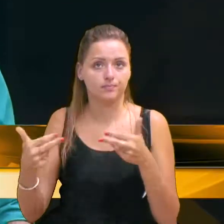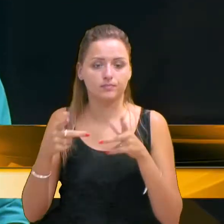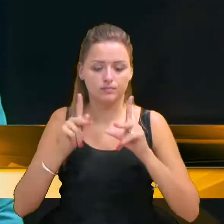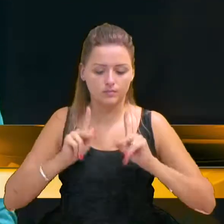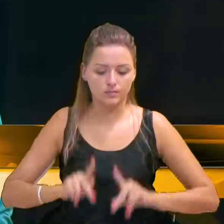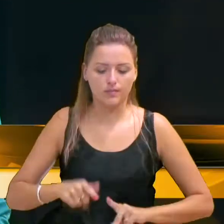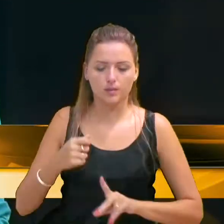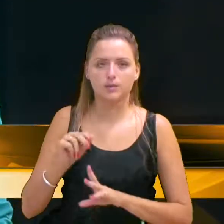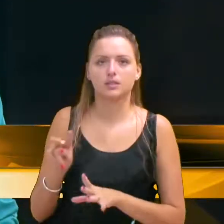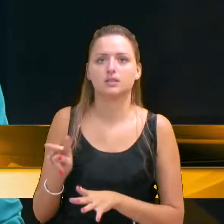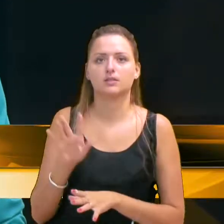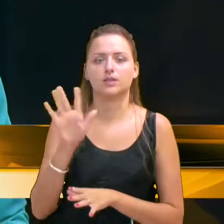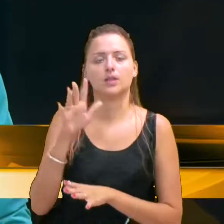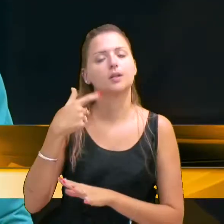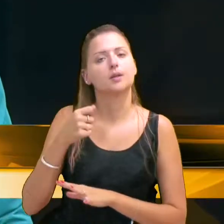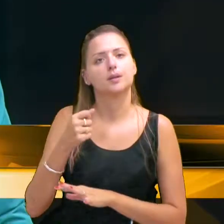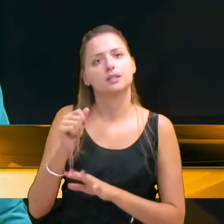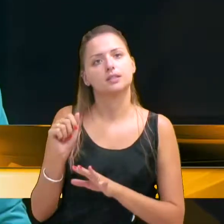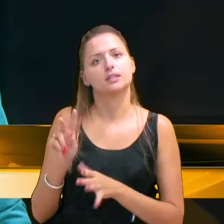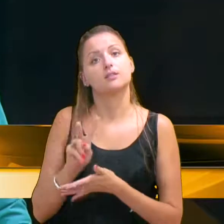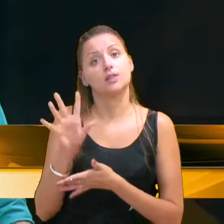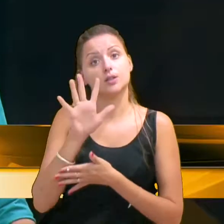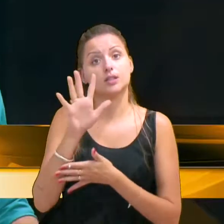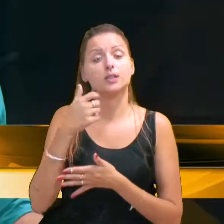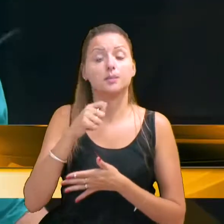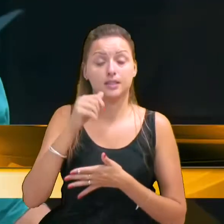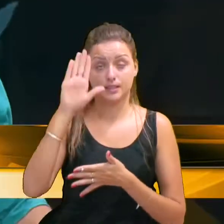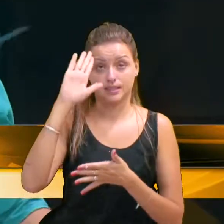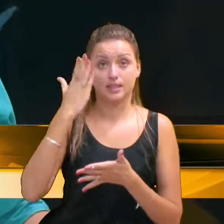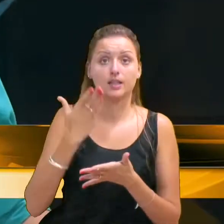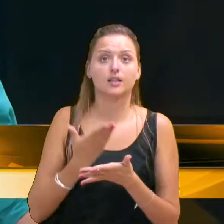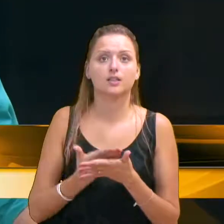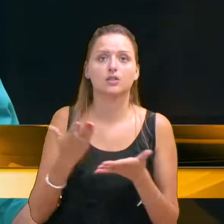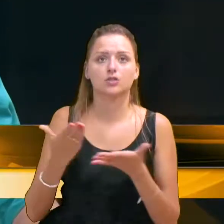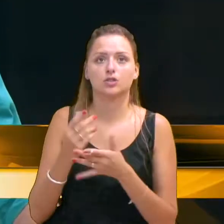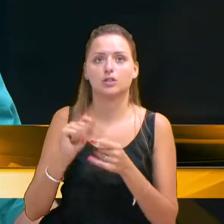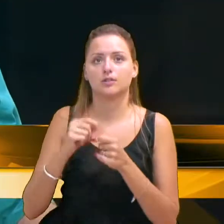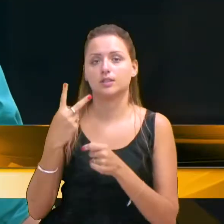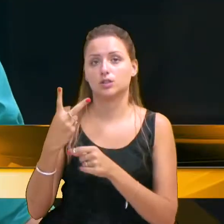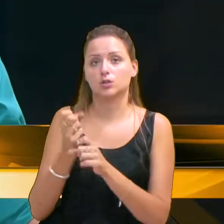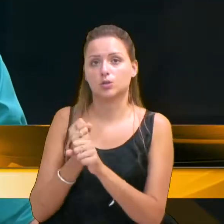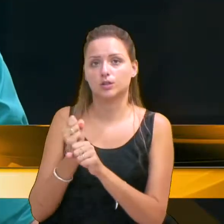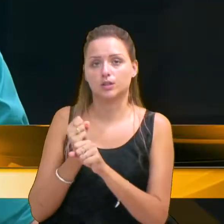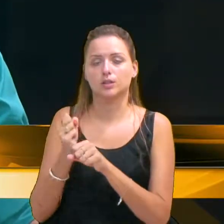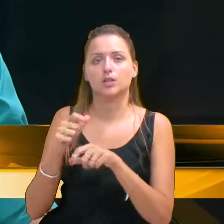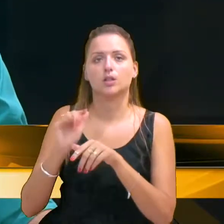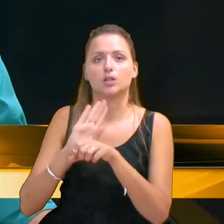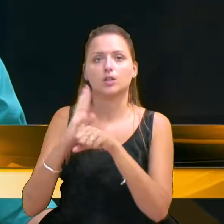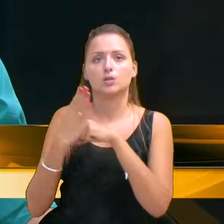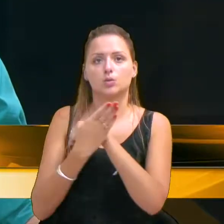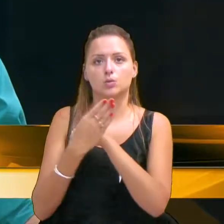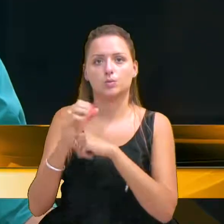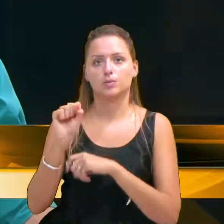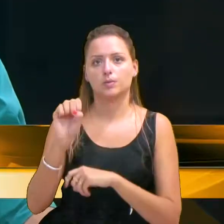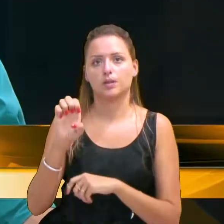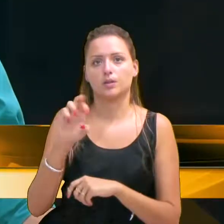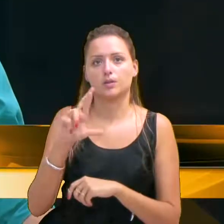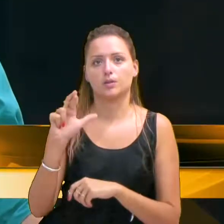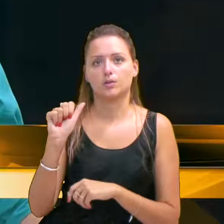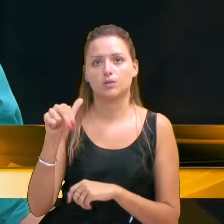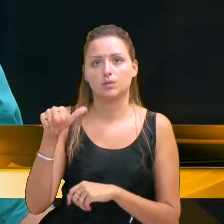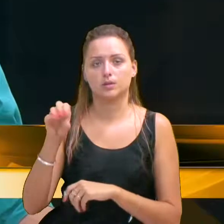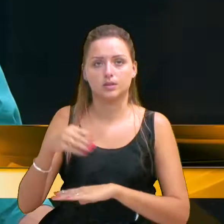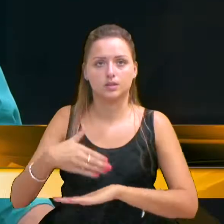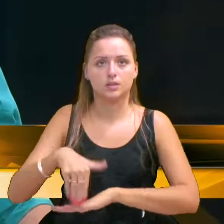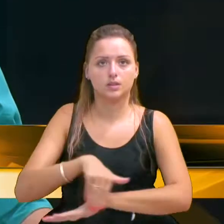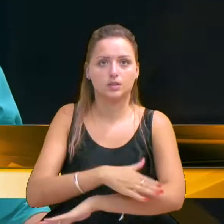têm que ser valorizadas, têm que ser respeitadas e têm que se dar uma credibilidade. Já faz 2 anos que estão trabalhando lá no bairro Serrano, na